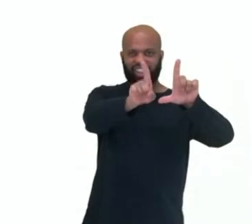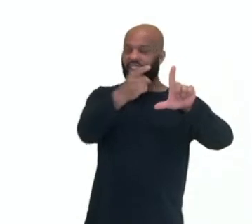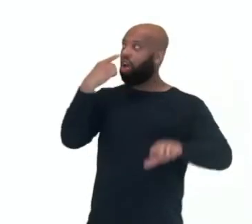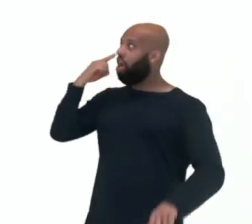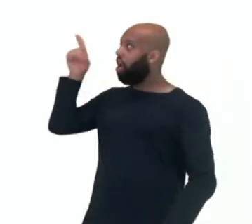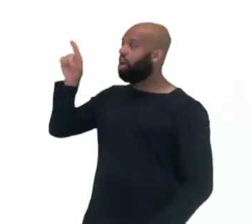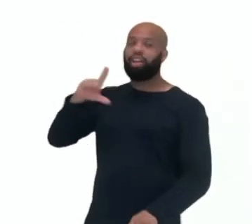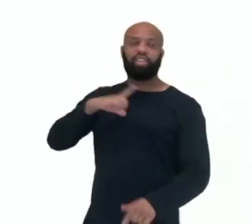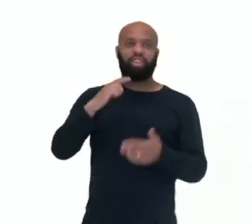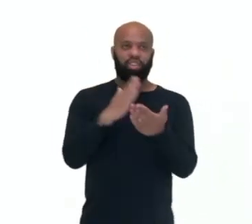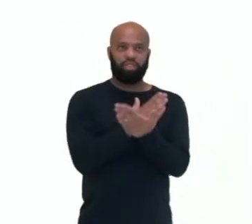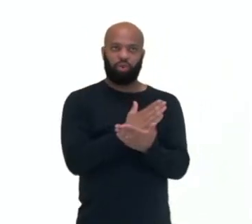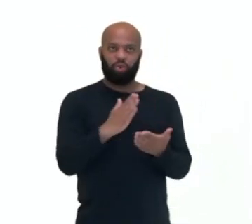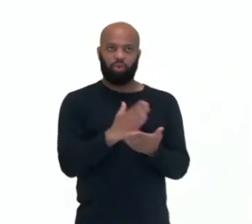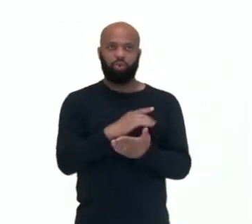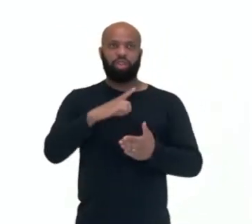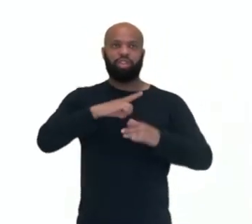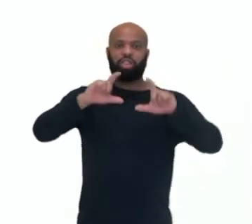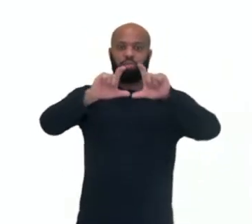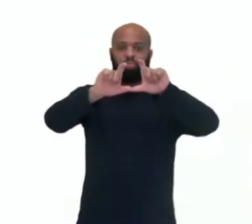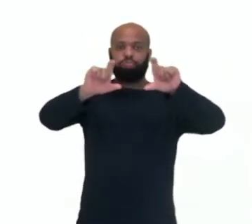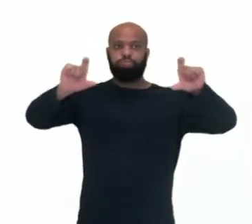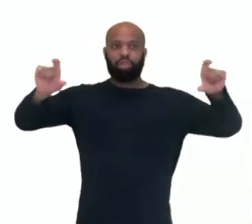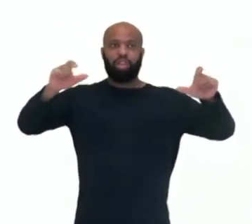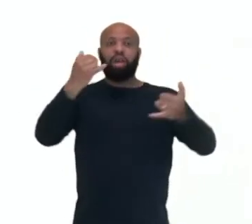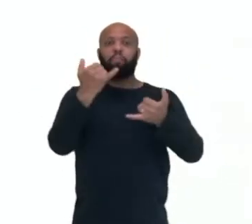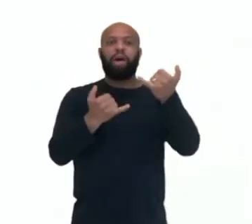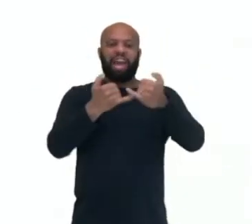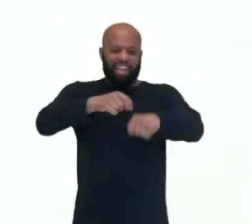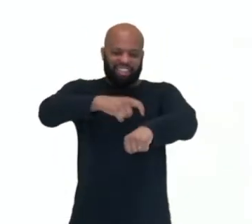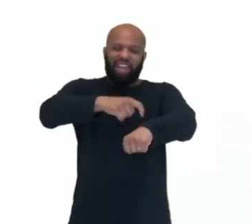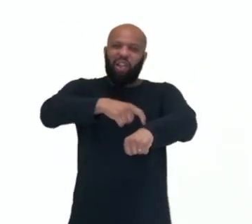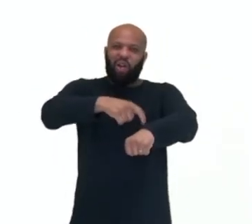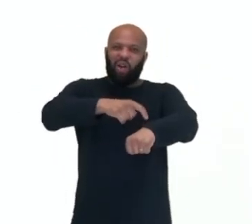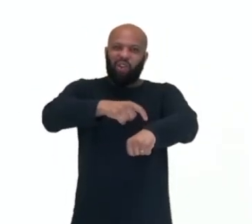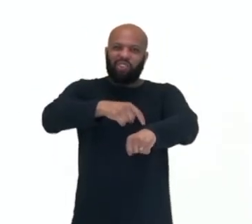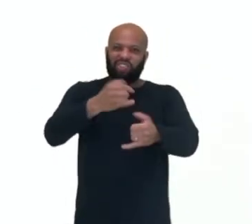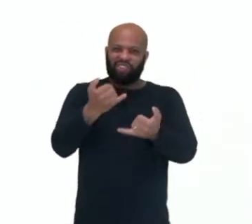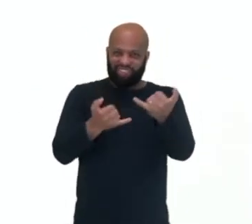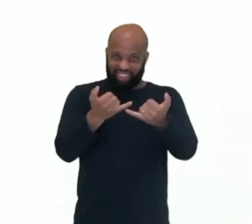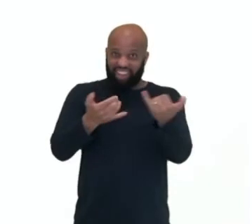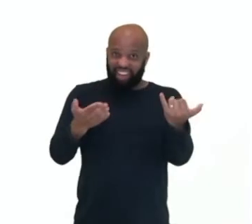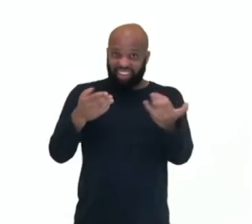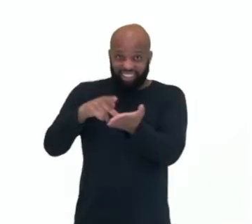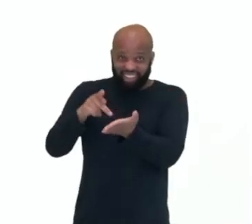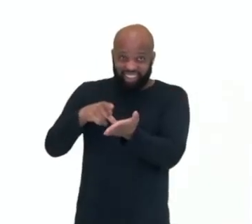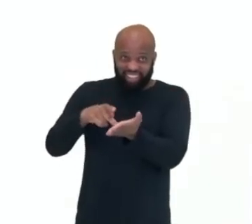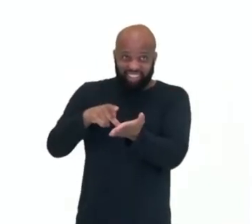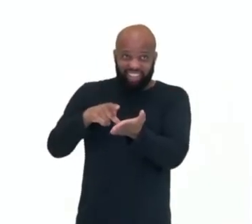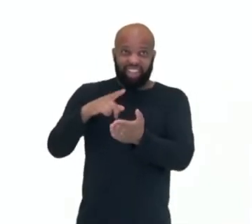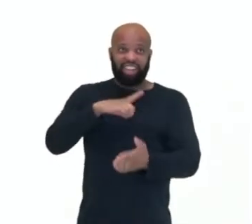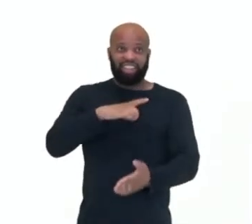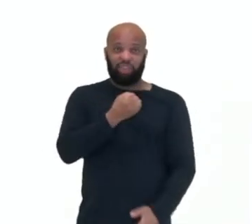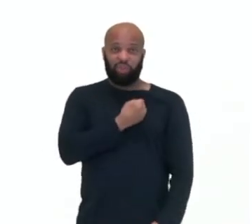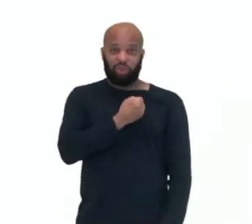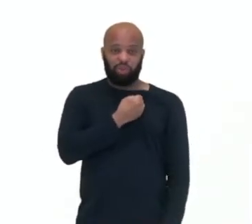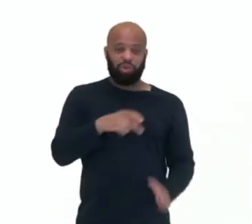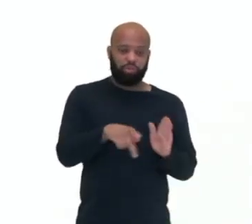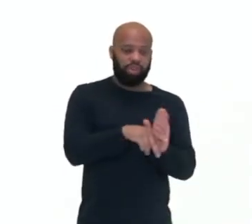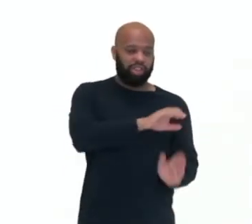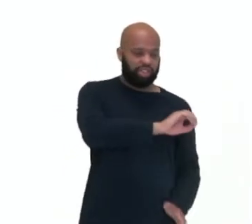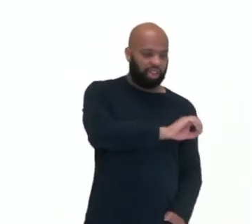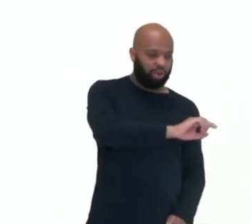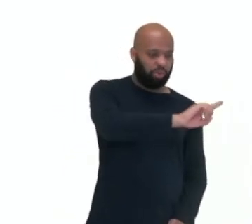Alguns relógios têm esse painel como reloginhos, não parece? Um relógio, uma numeração que vai de 0